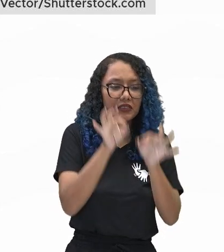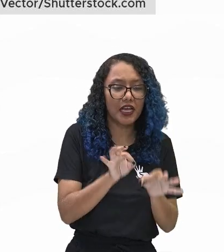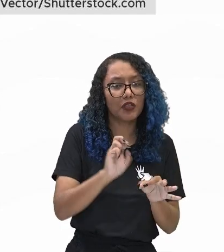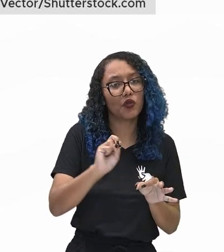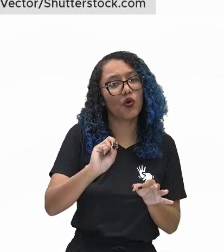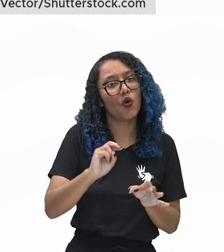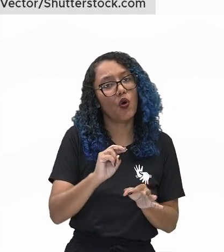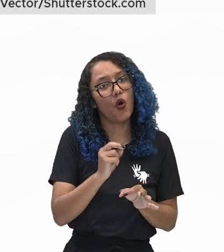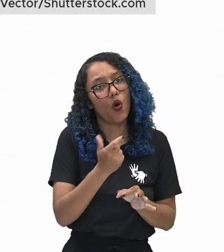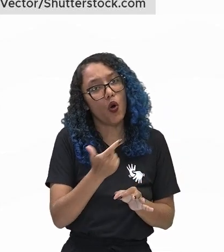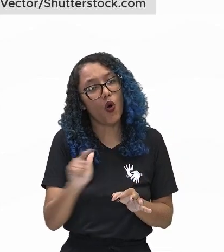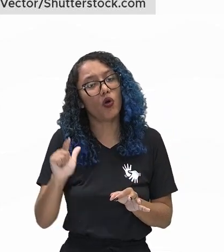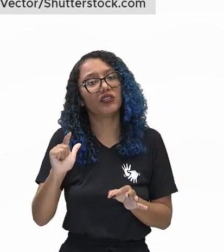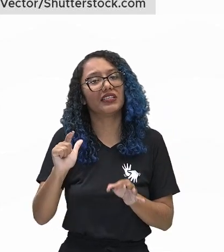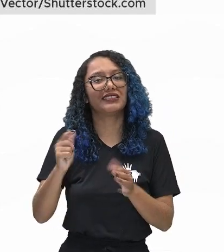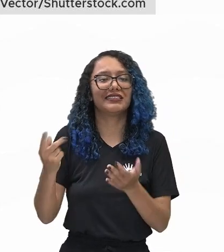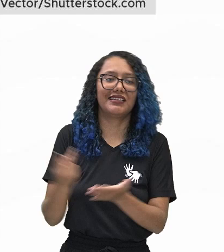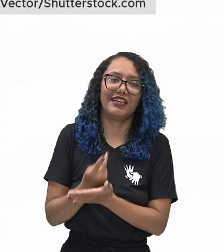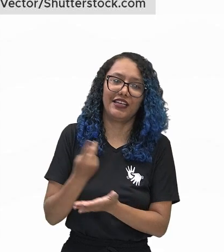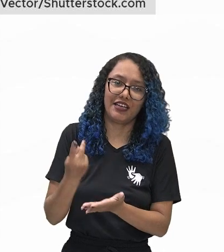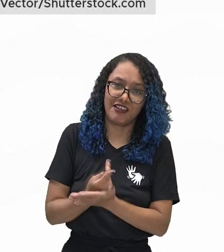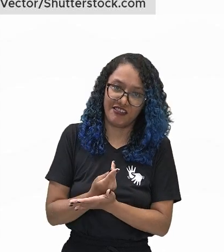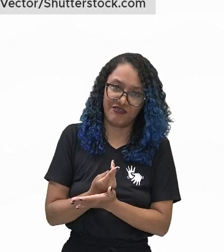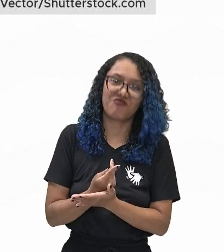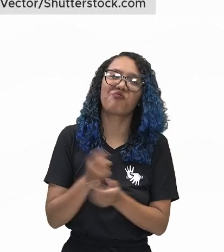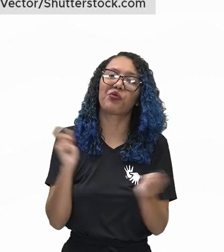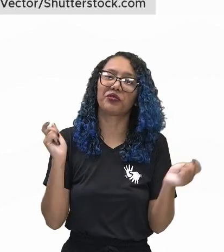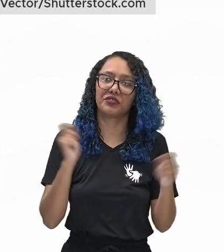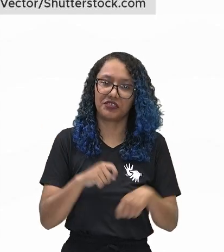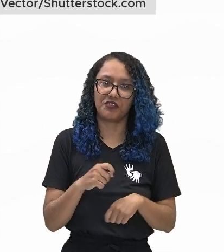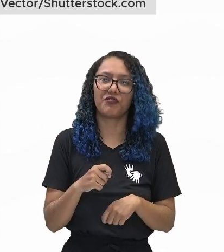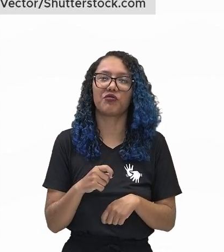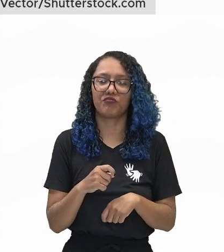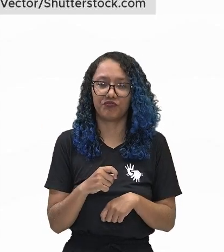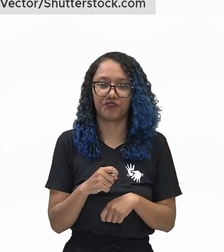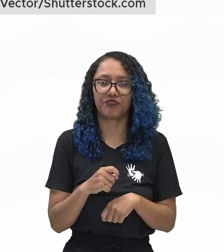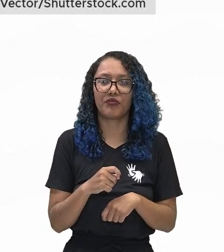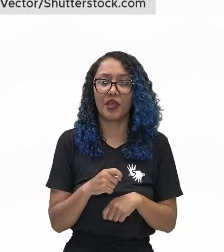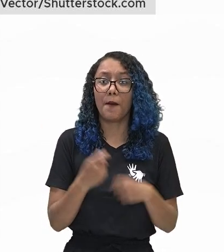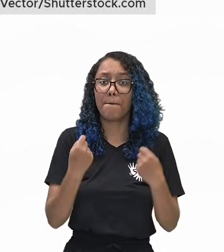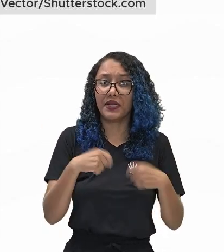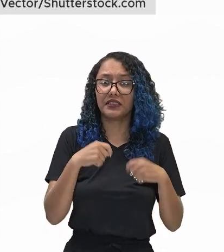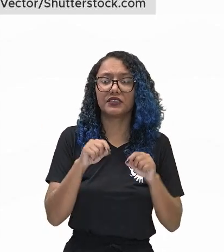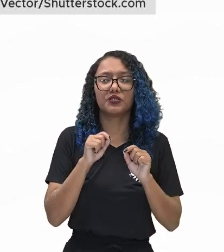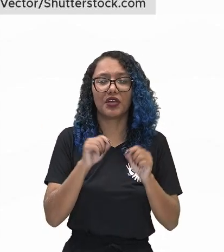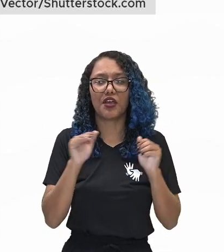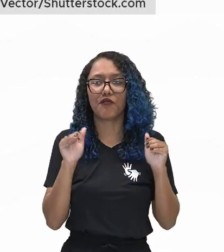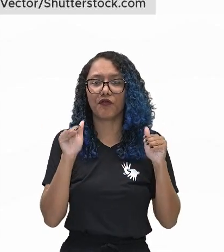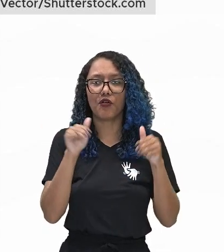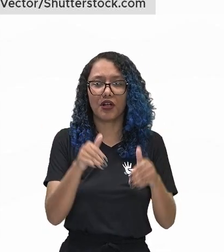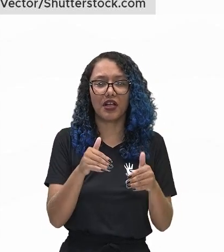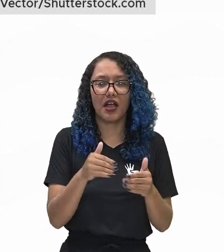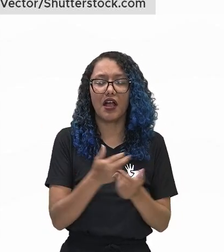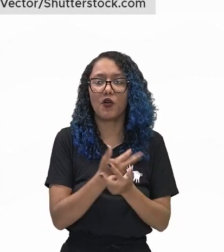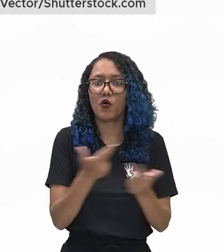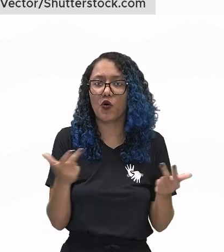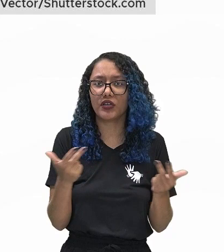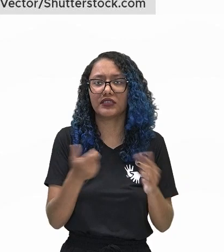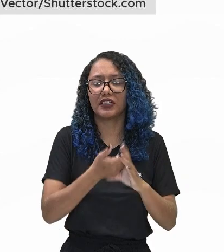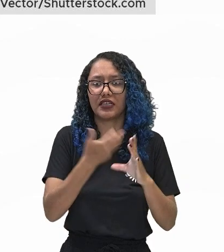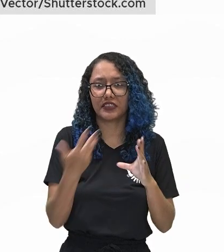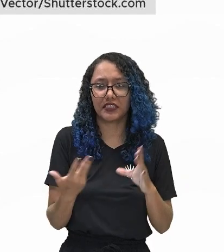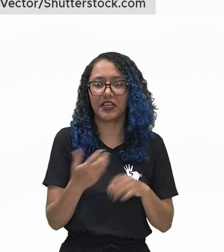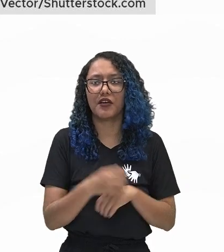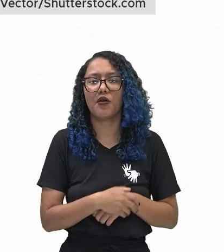de vida, tá? Eu vou buscar realizar aquilo que ainda não sou. Lembra? Eu sou imperfeito,